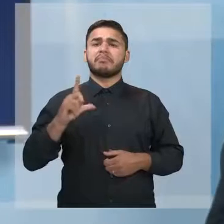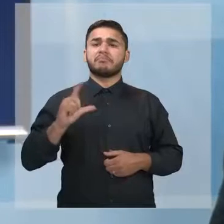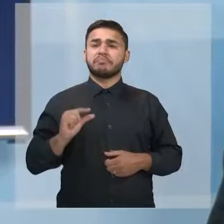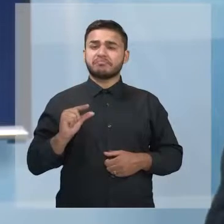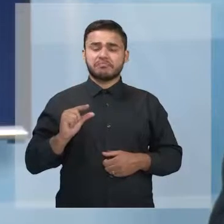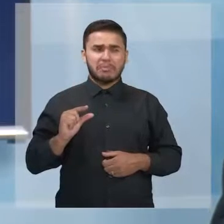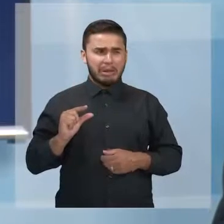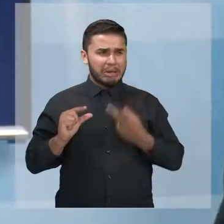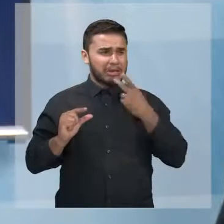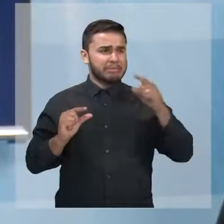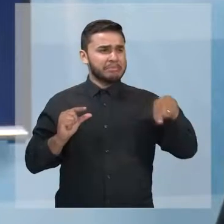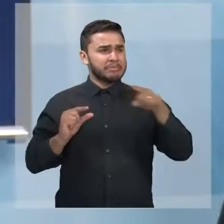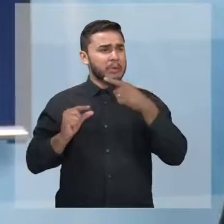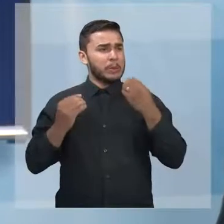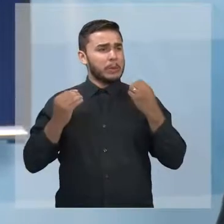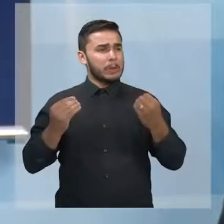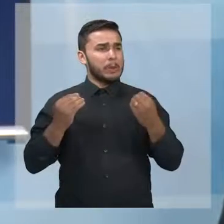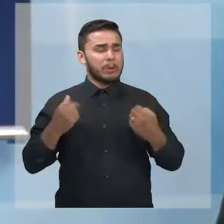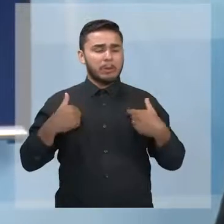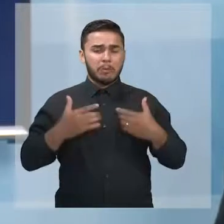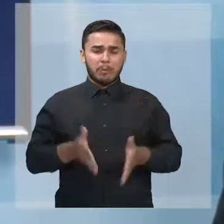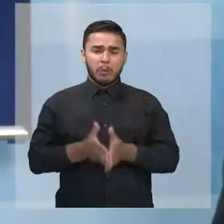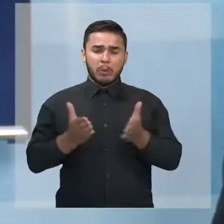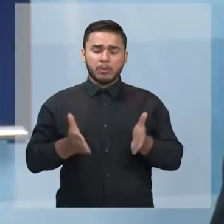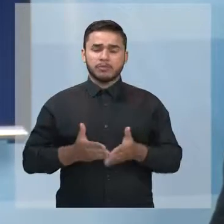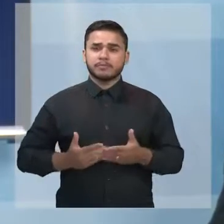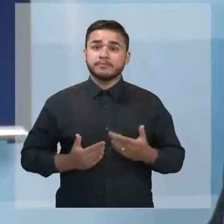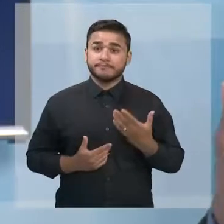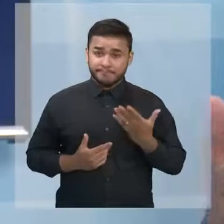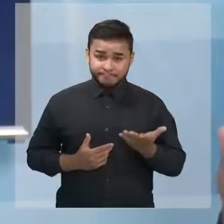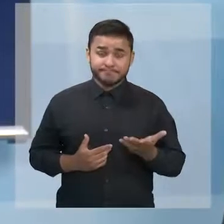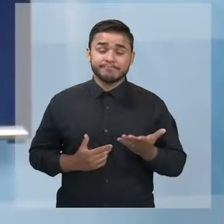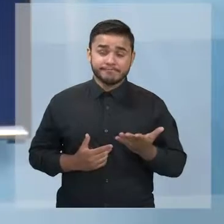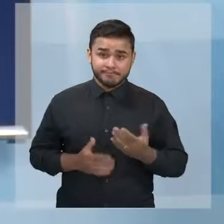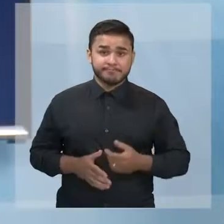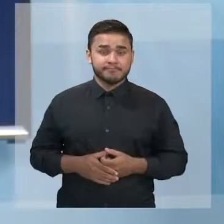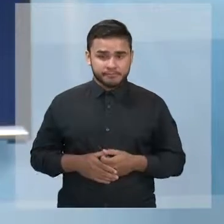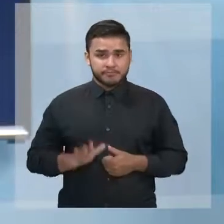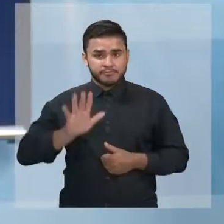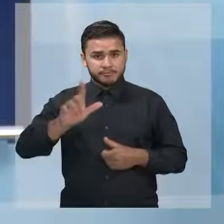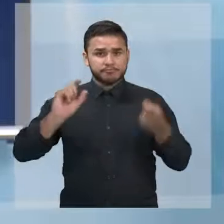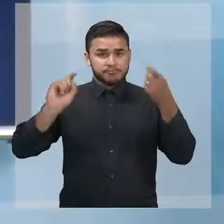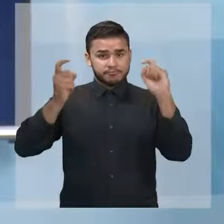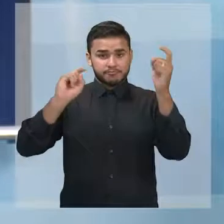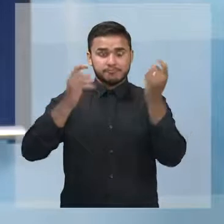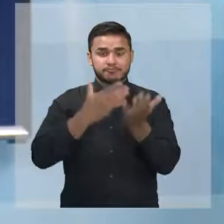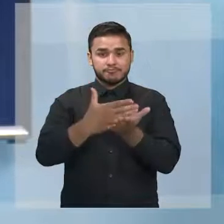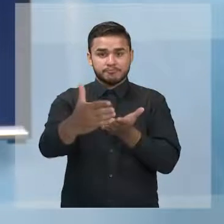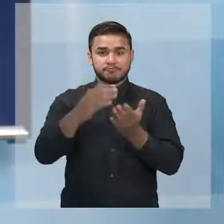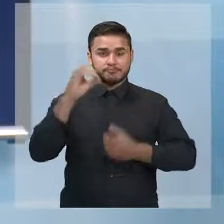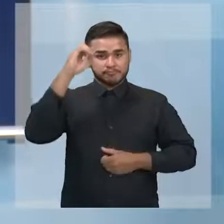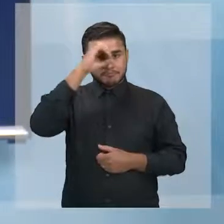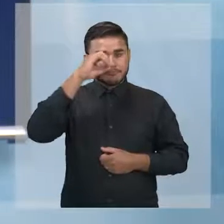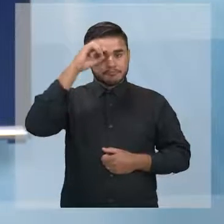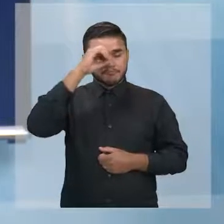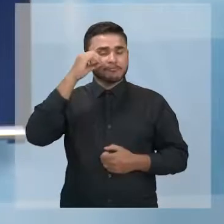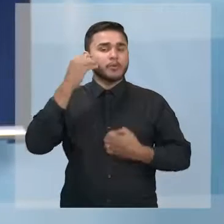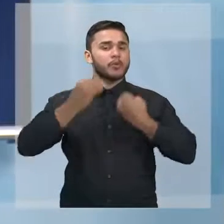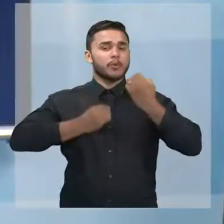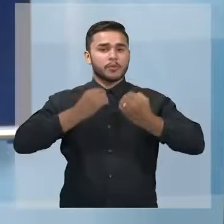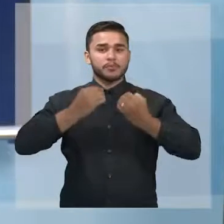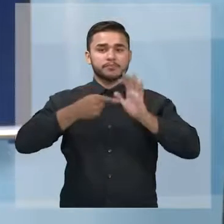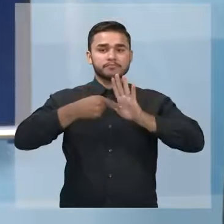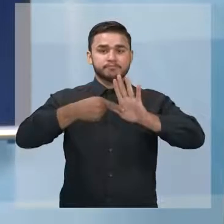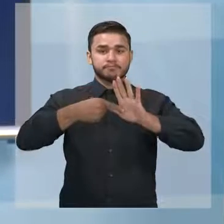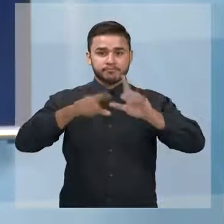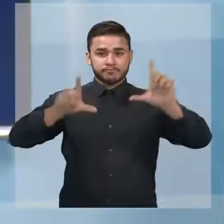para discutirmos um pouco essa psicologia da sociedade brasileira que estamos iniciando mais uma edição do programa Observatório